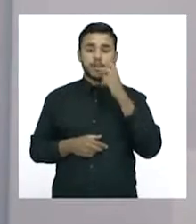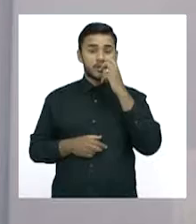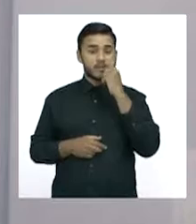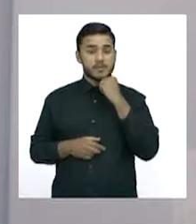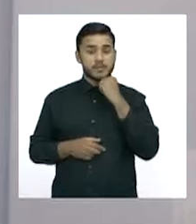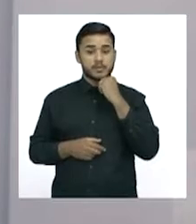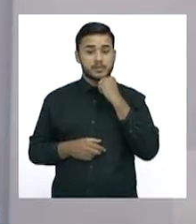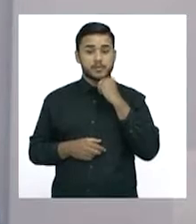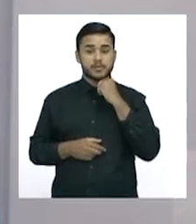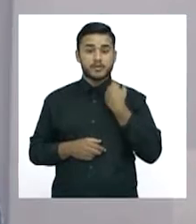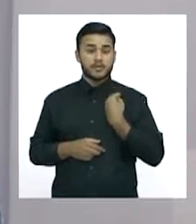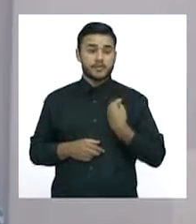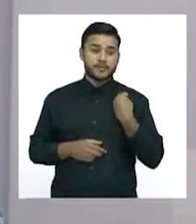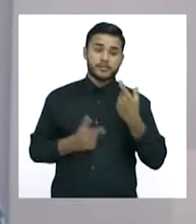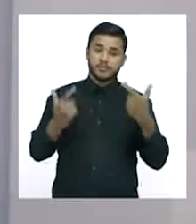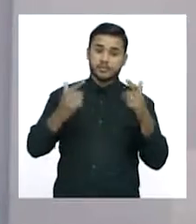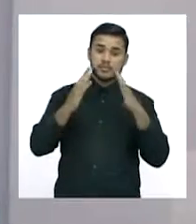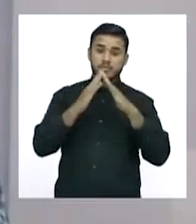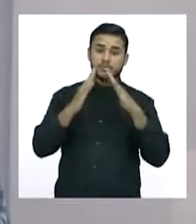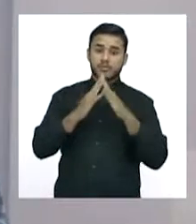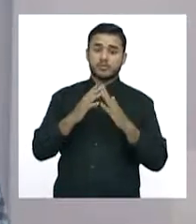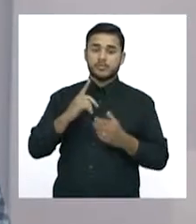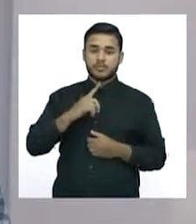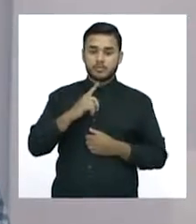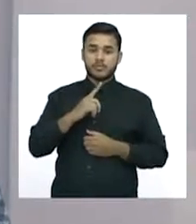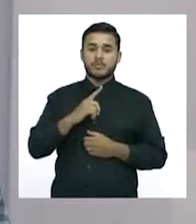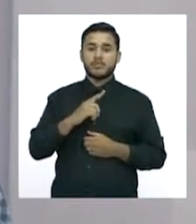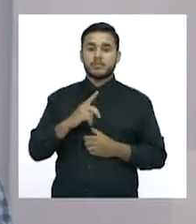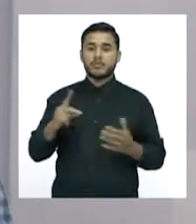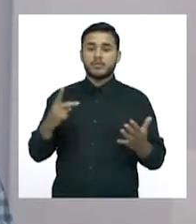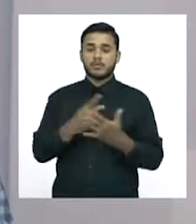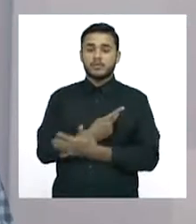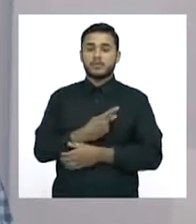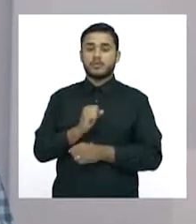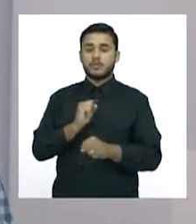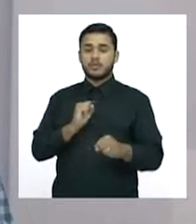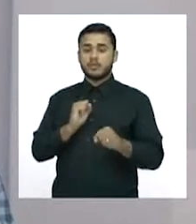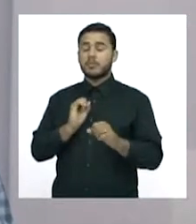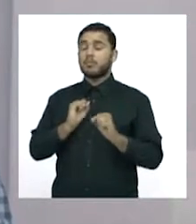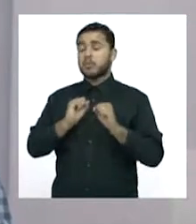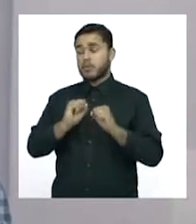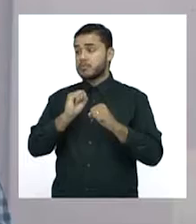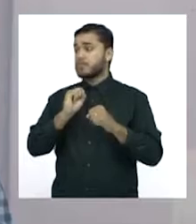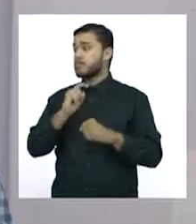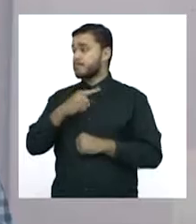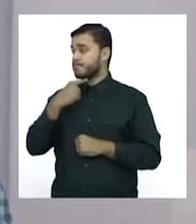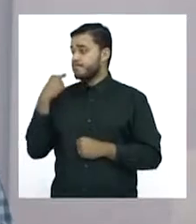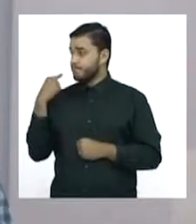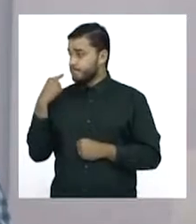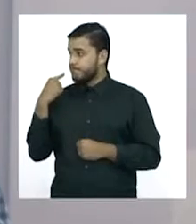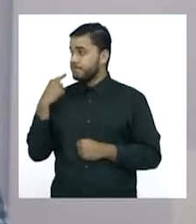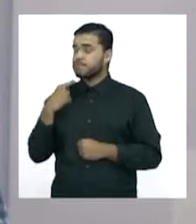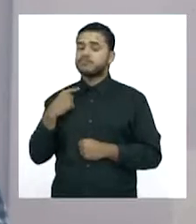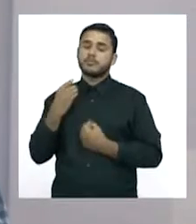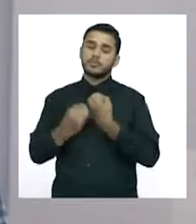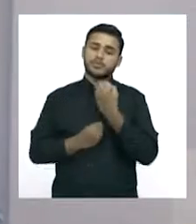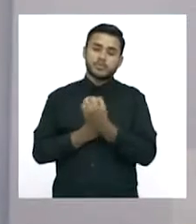não pode viver na rua, eles têm a indicação da eutanásia. Então, essas legislações, a gente tem um embate